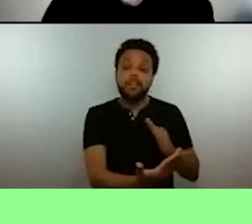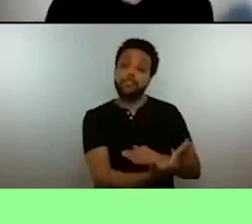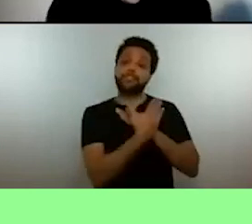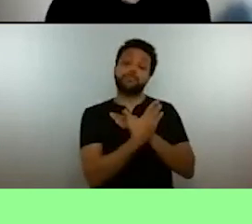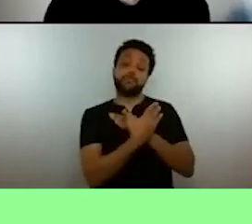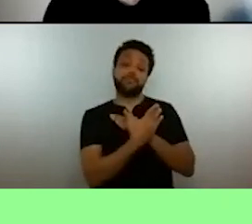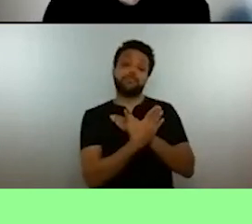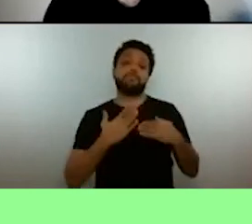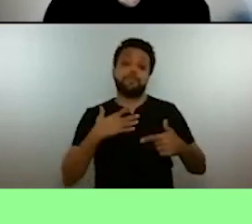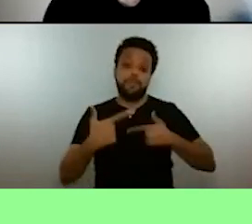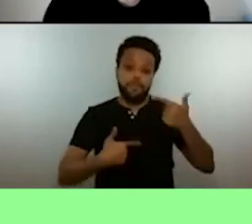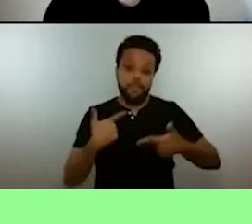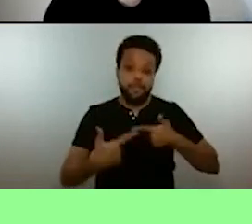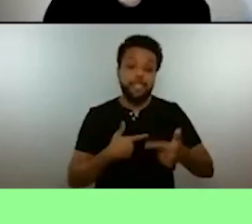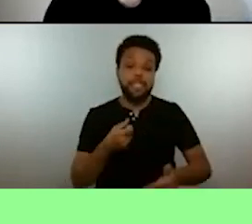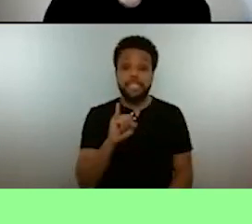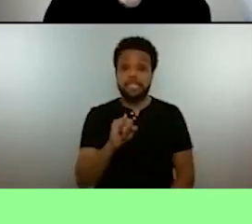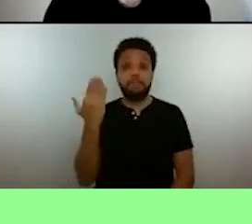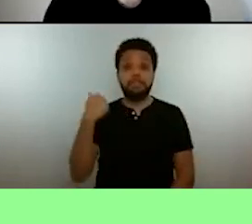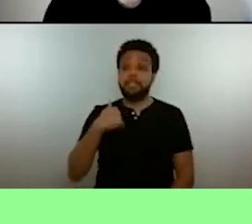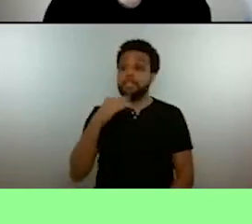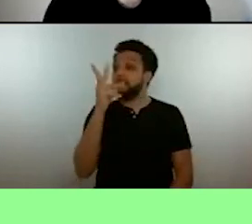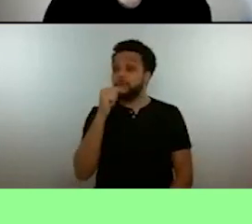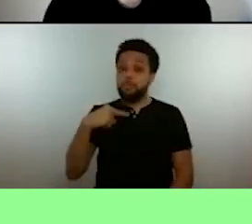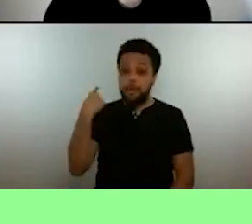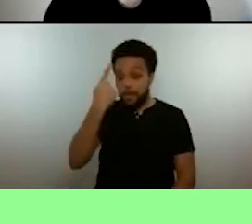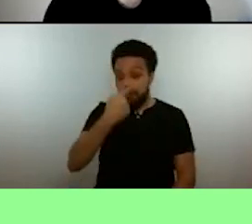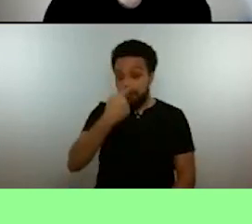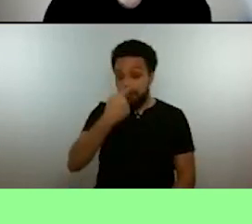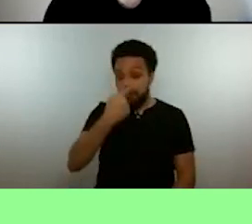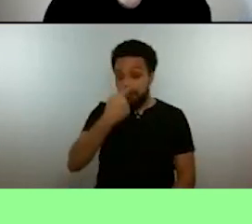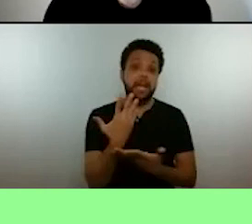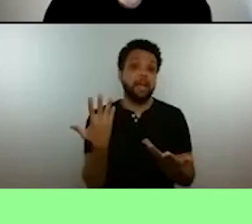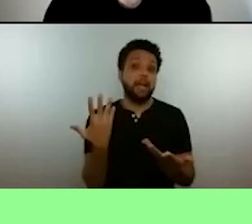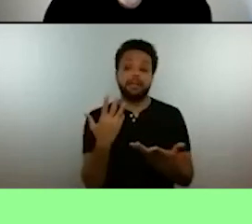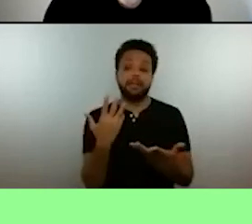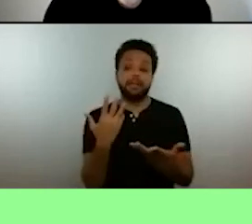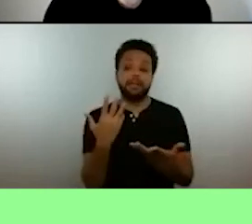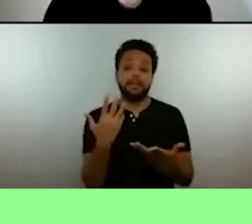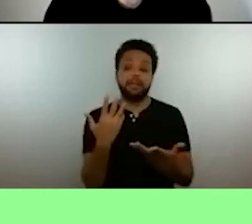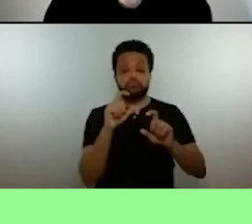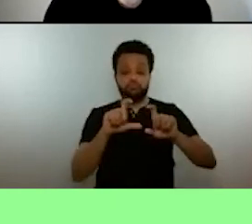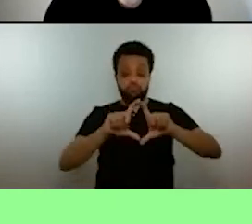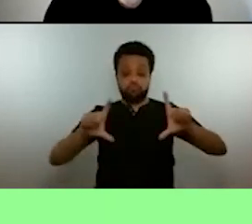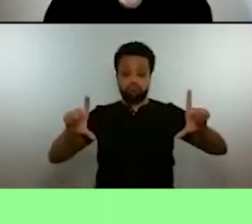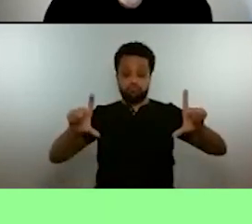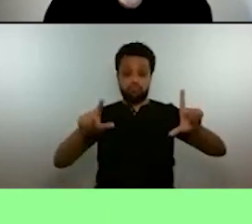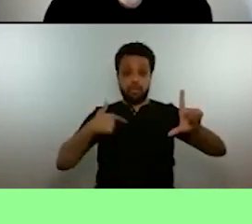trabalho. Se antes eu demorava 1 hora para criar uma interface,